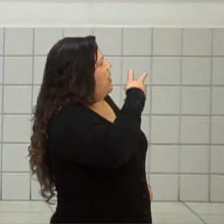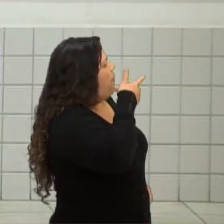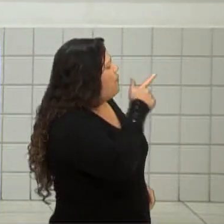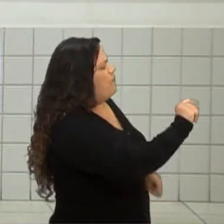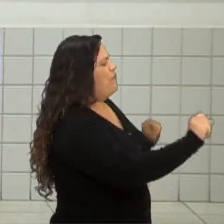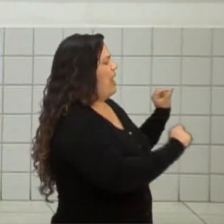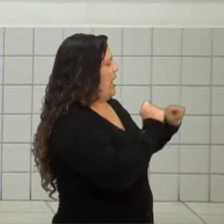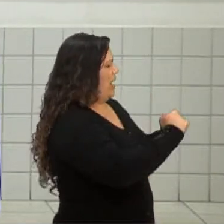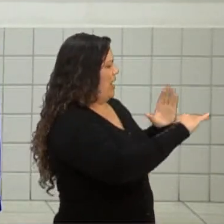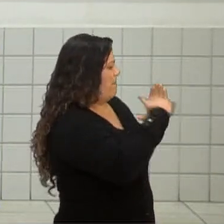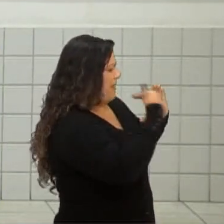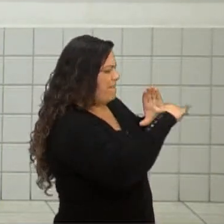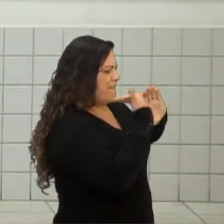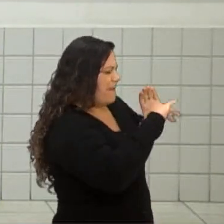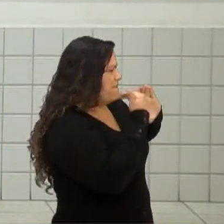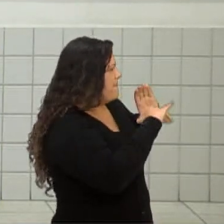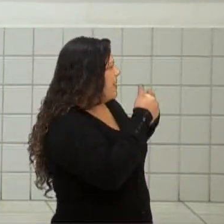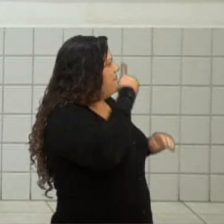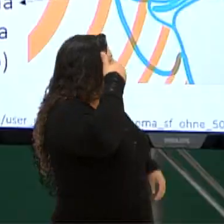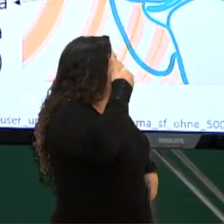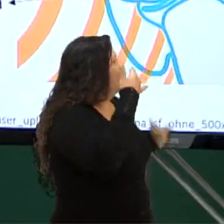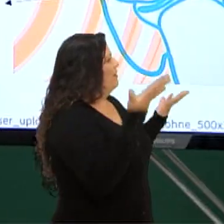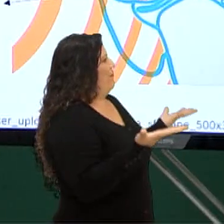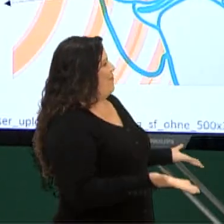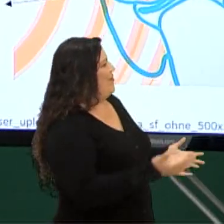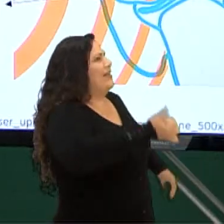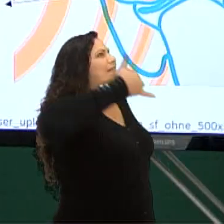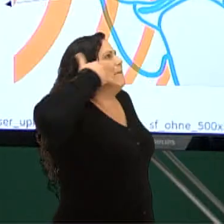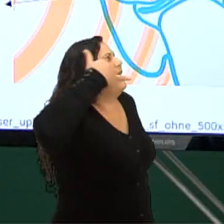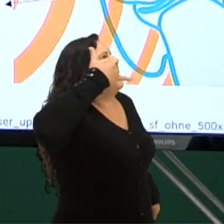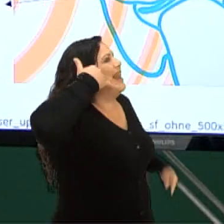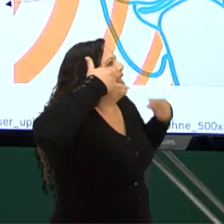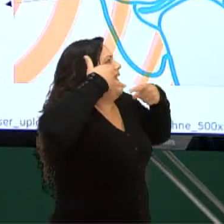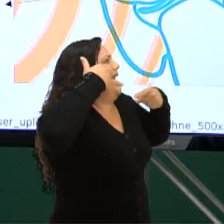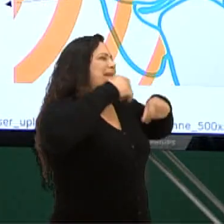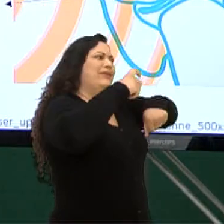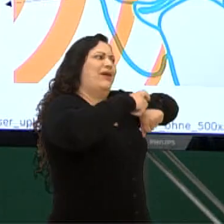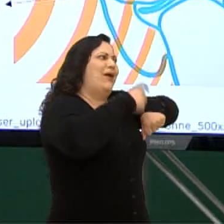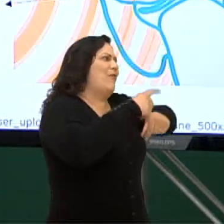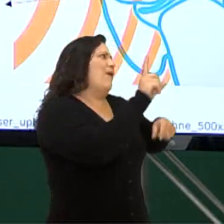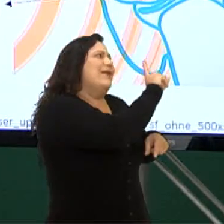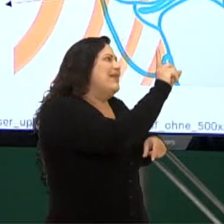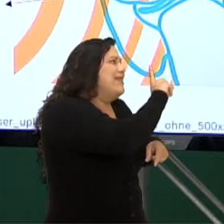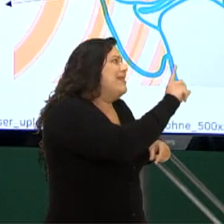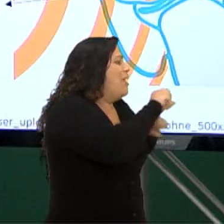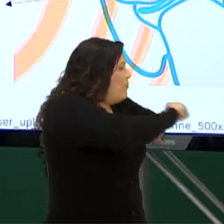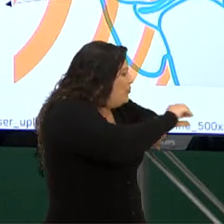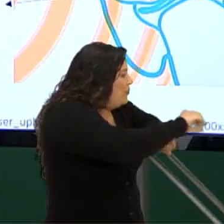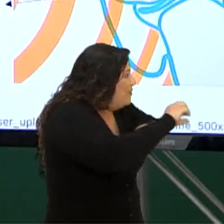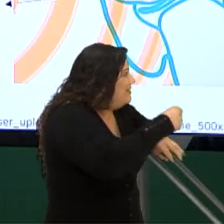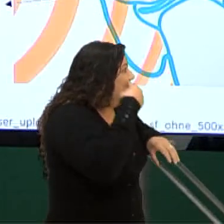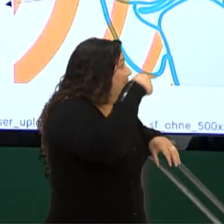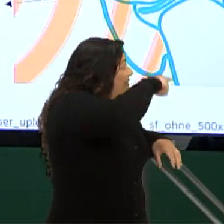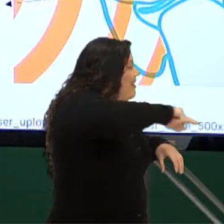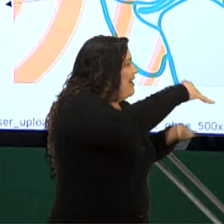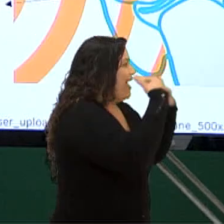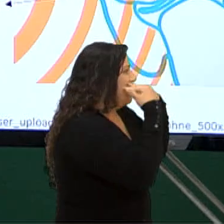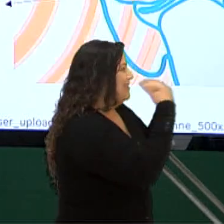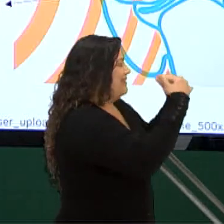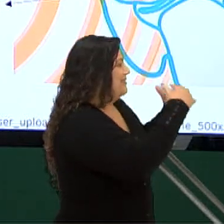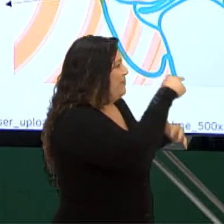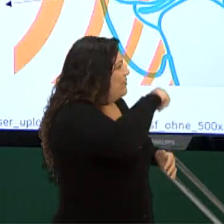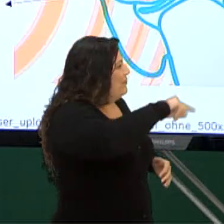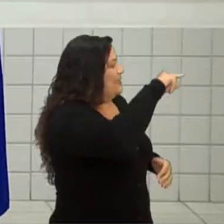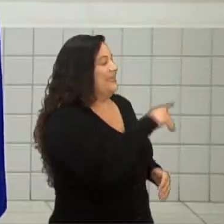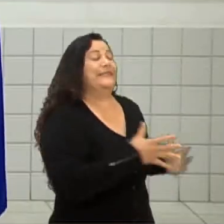tem chat, tem WhatsApp, tem Instagram, estão até me ligando. Gente, não é hora de me ligar, eu tô na aula, eu tô dando atenção para vocês. E